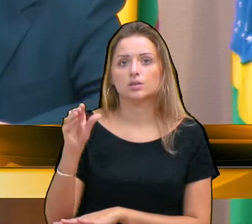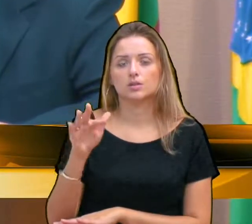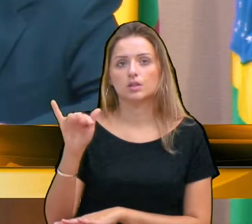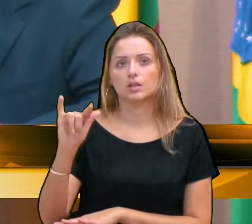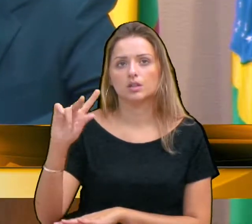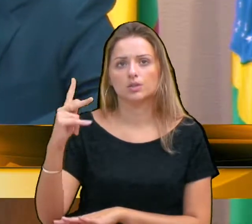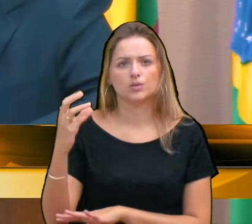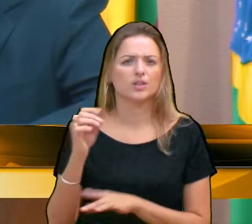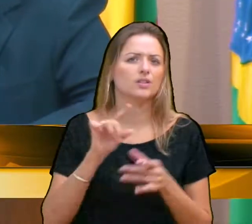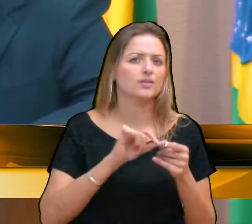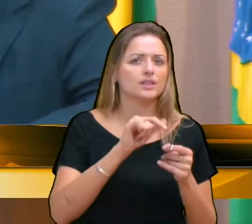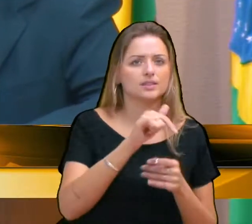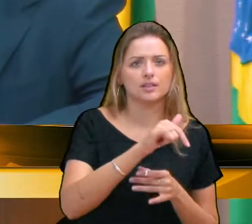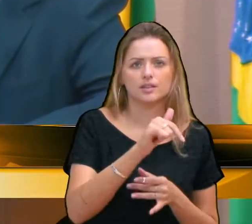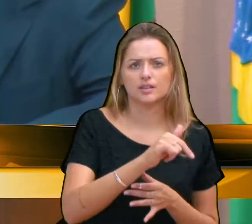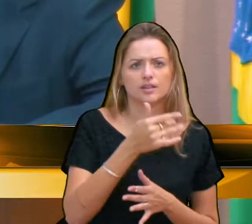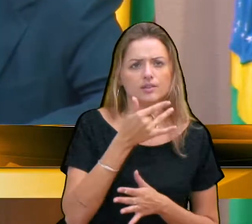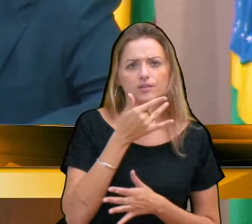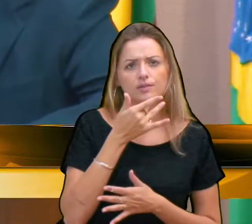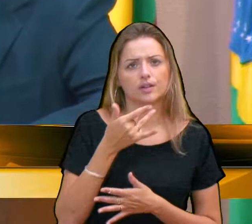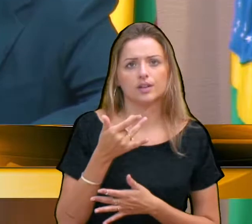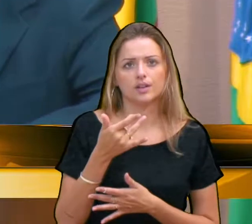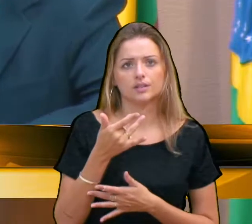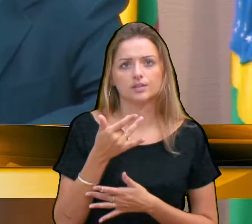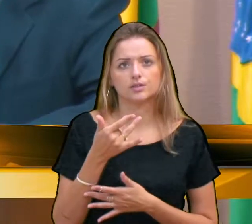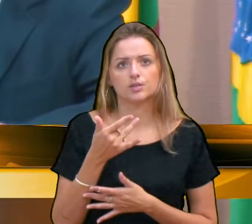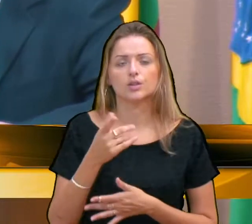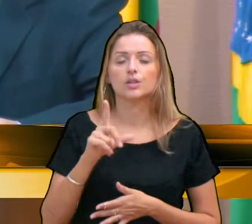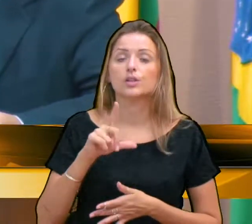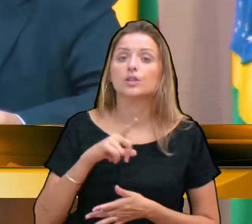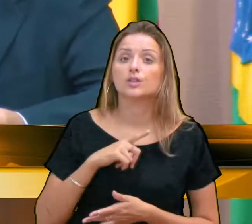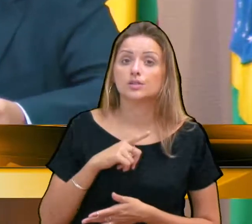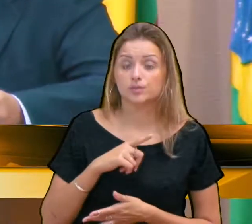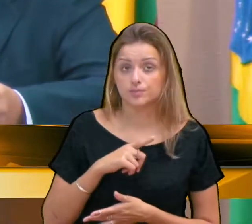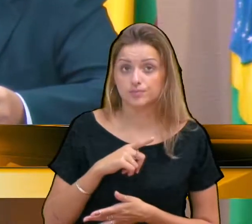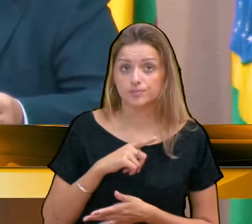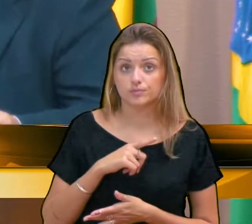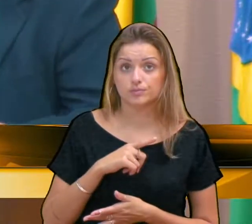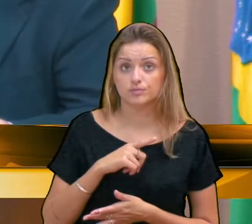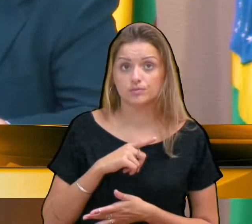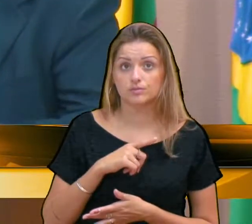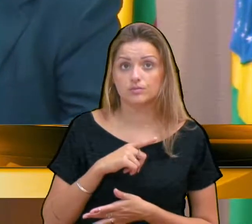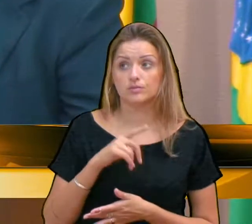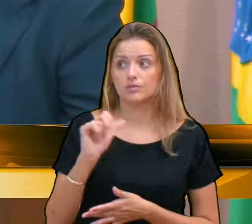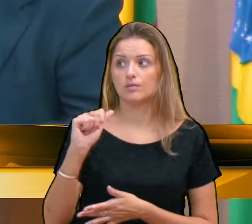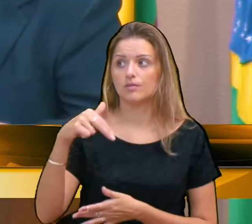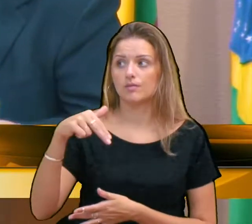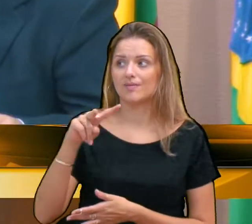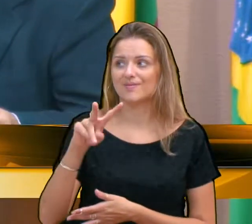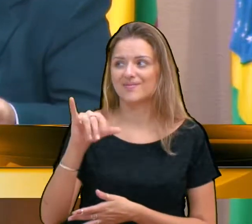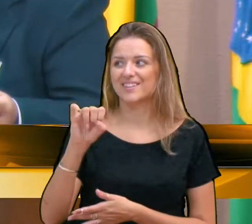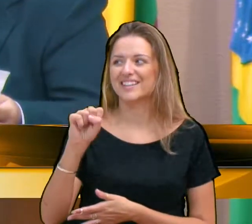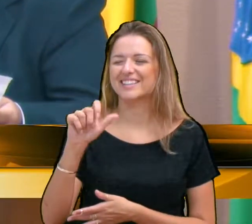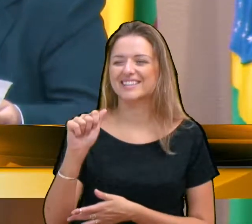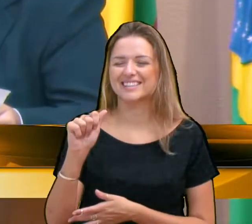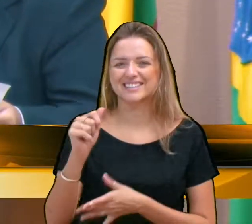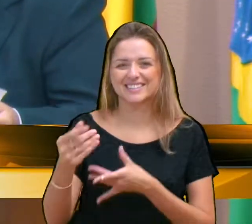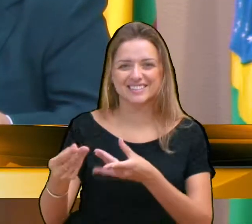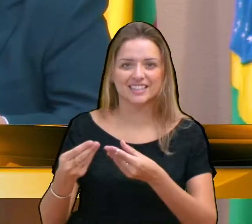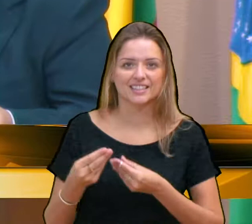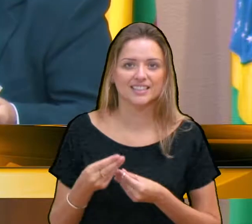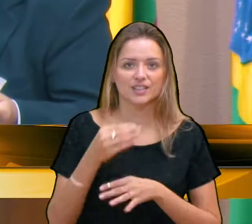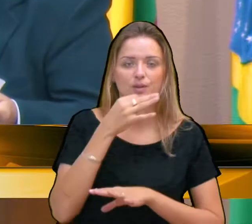com certa facilidade, né? Então era, tinha uma... Então a Anvisa mandou para Caxias: olha, o que está acontecendo que vocês não vão